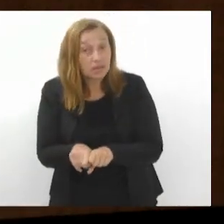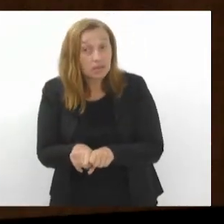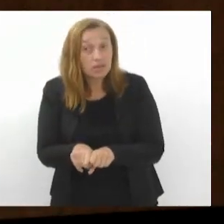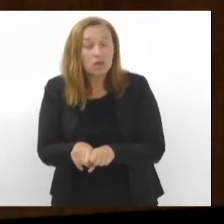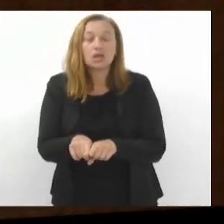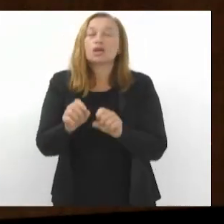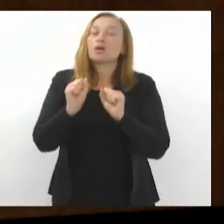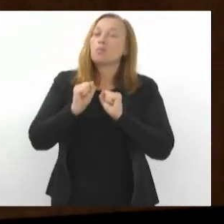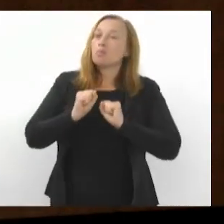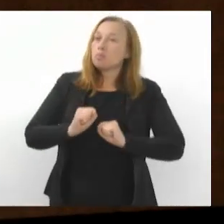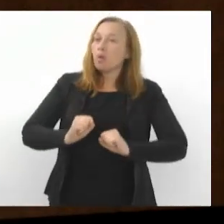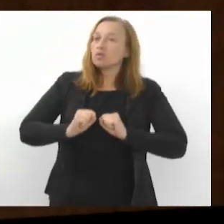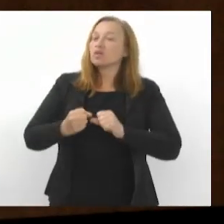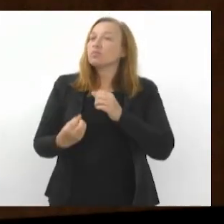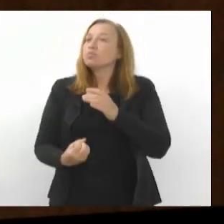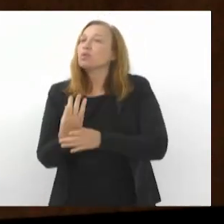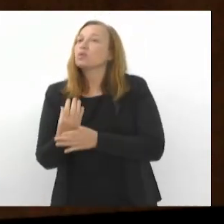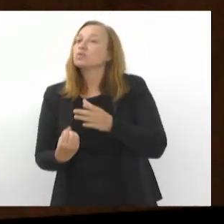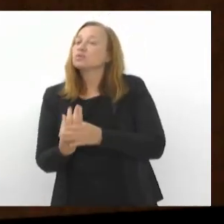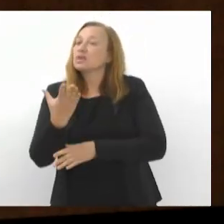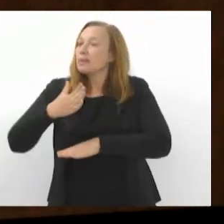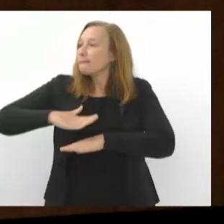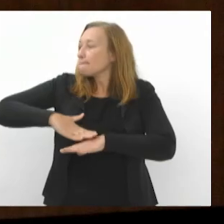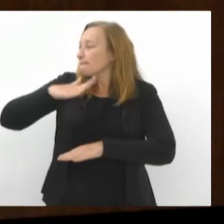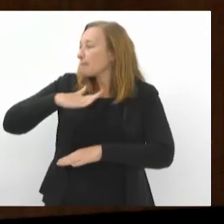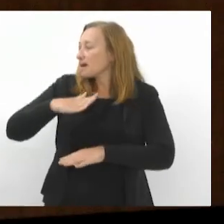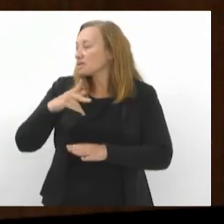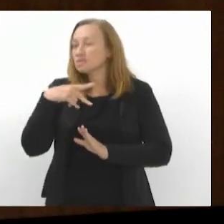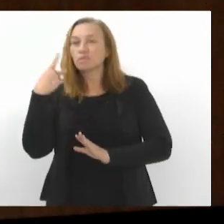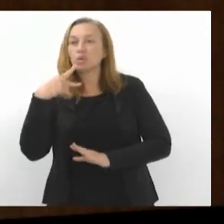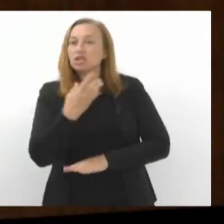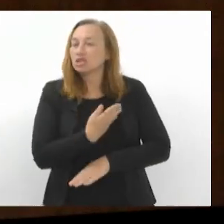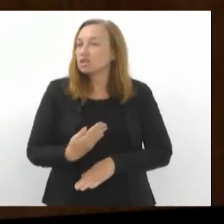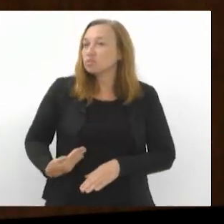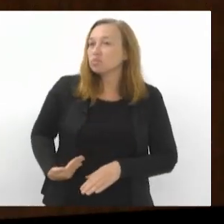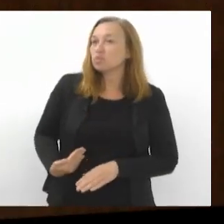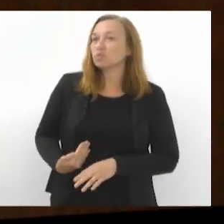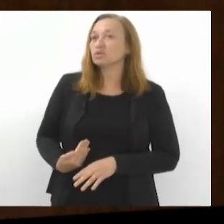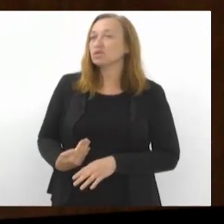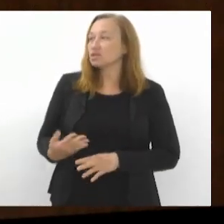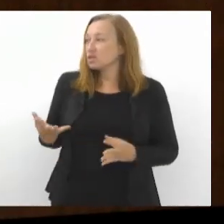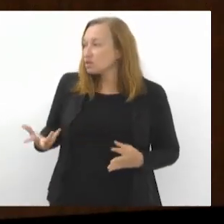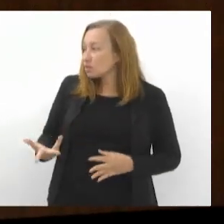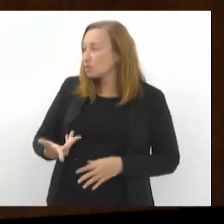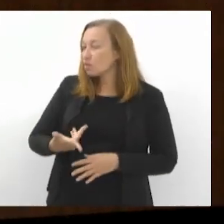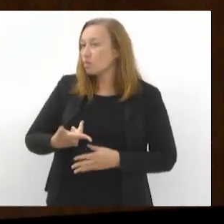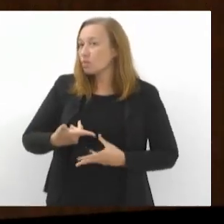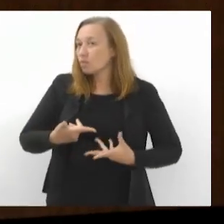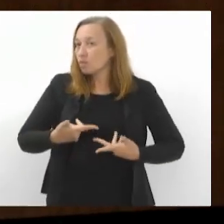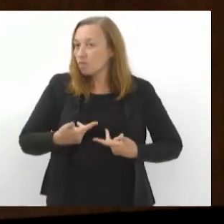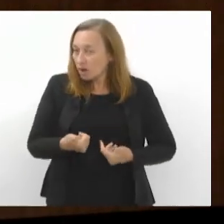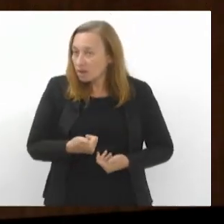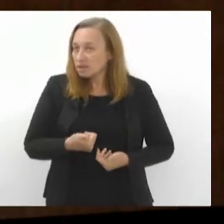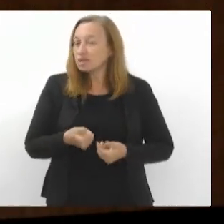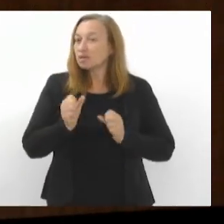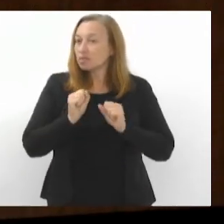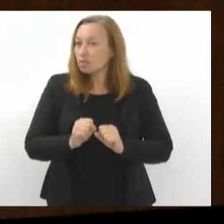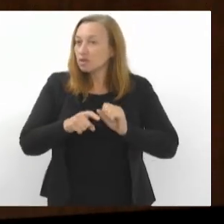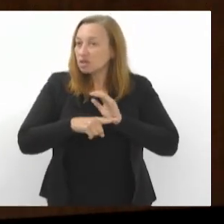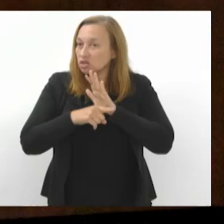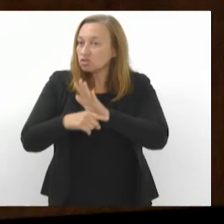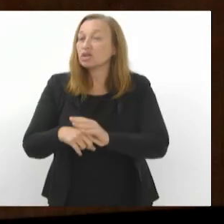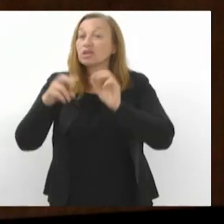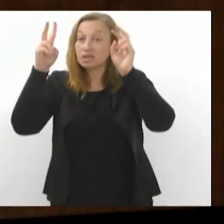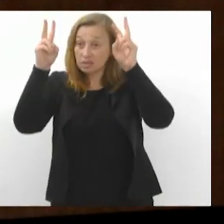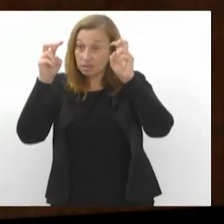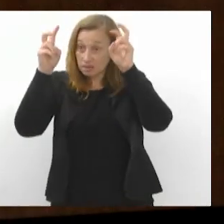gente possa produzir cada vez mais políticas públicas eficazes que possam sanear esse